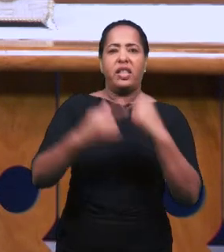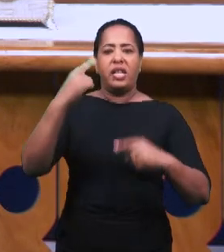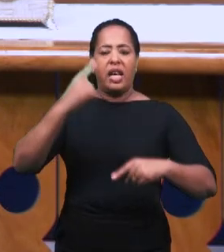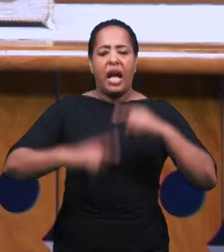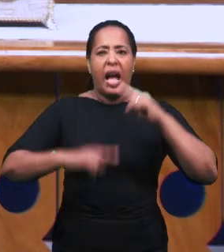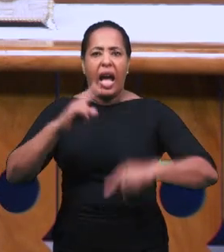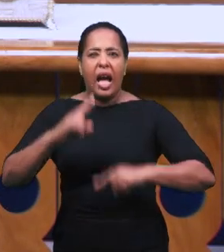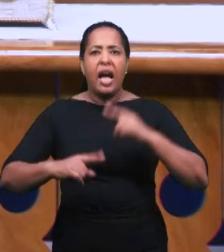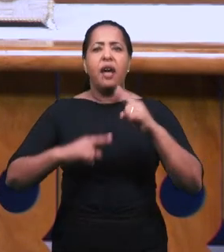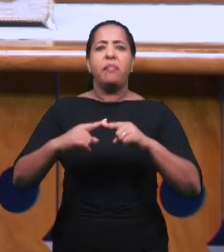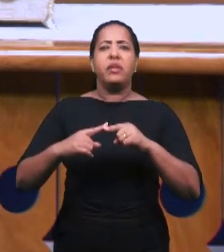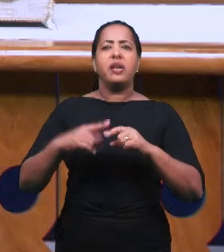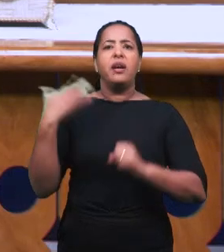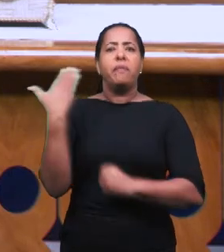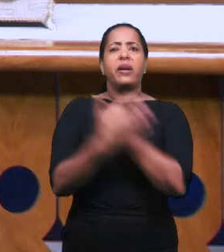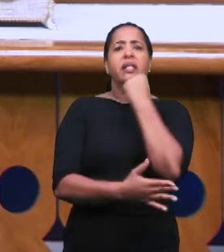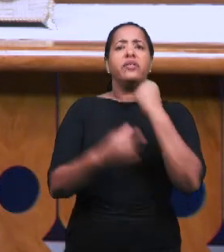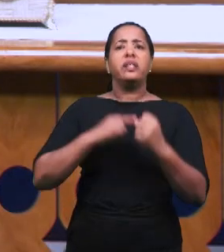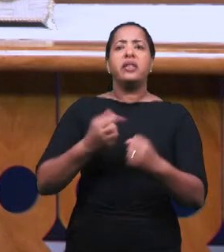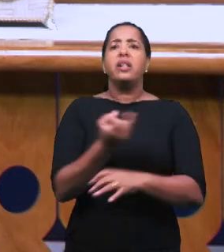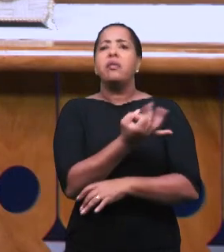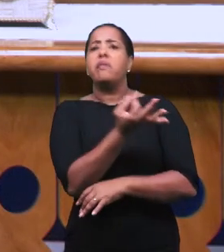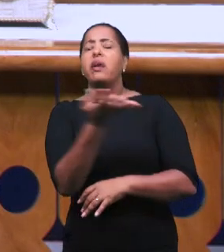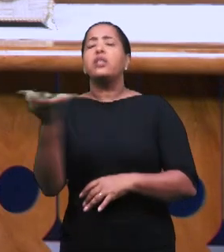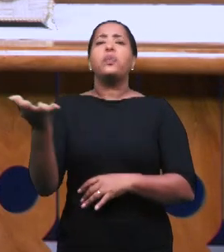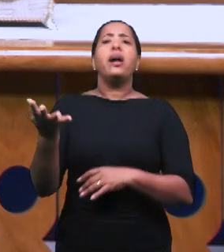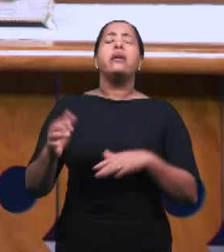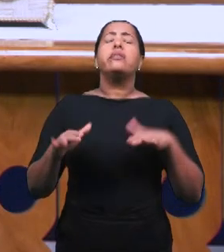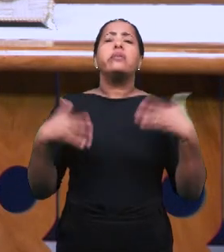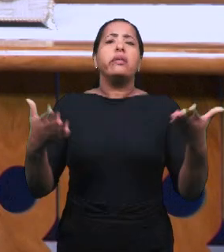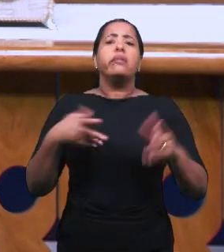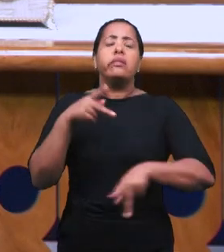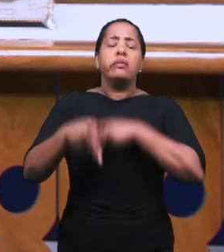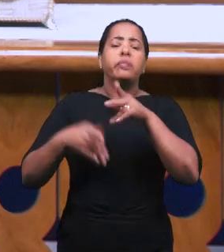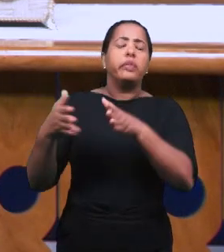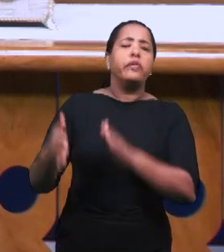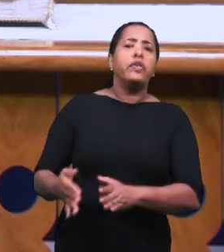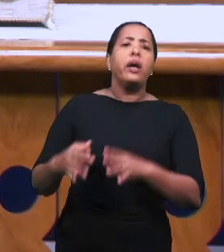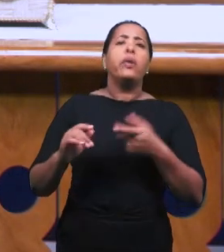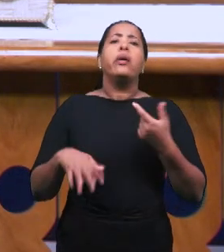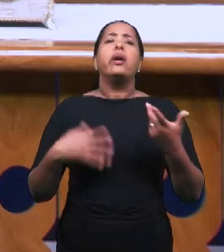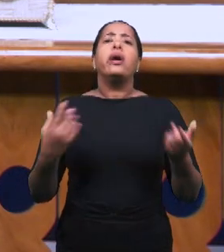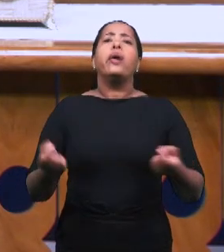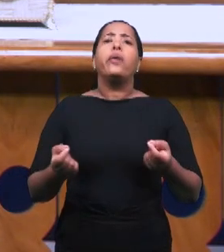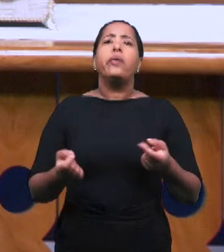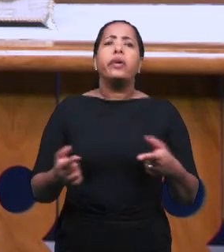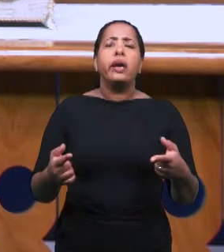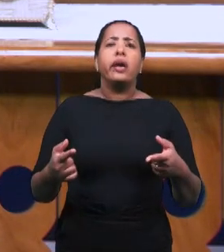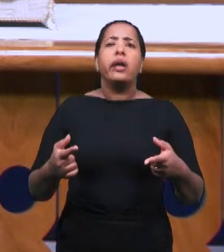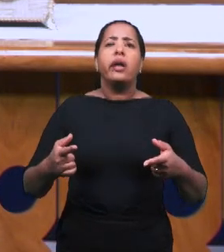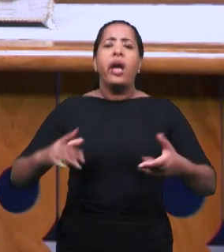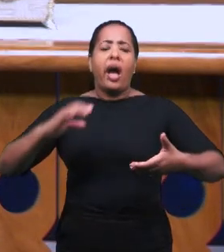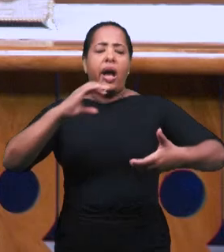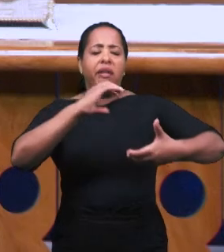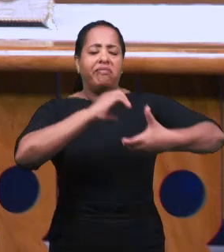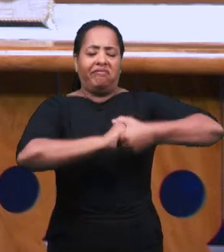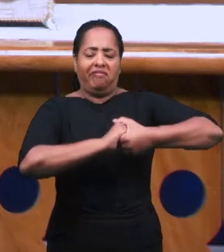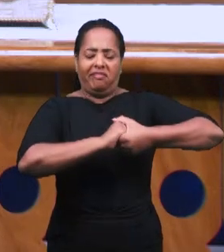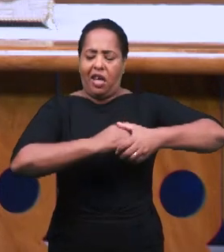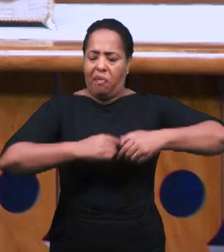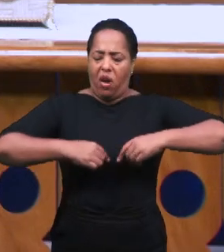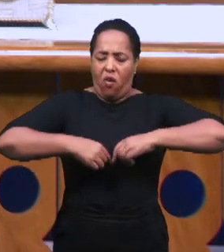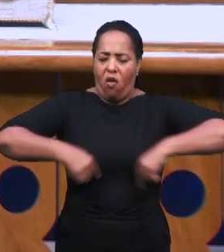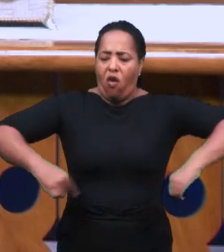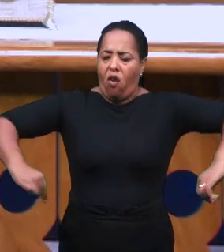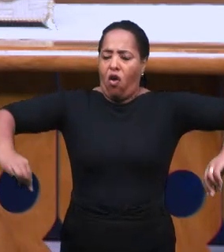defender. Quais são as armas dessa igreja para se defender? Não, as armas dessa igreja, assim, vamos dar as mãos aqui, rodar aqui